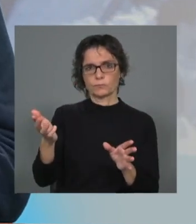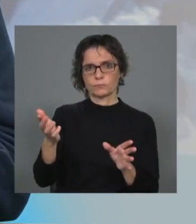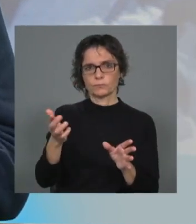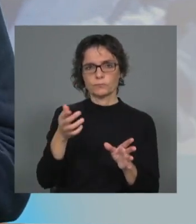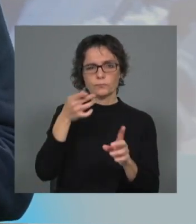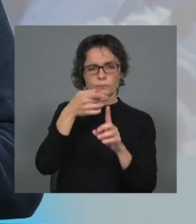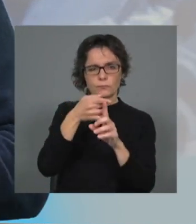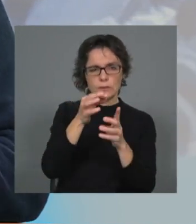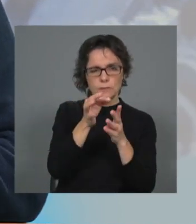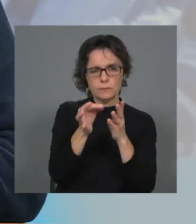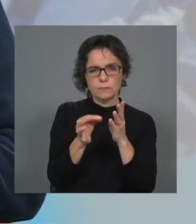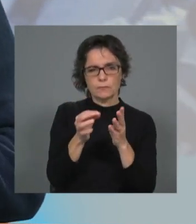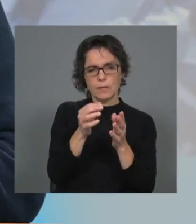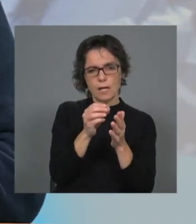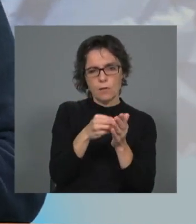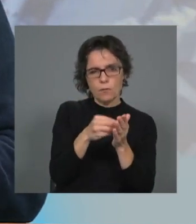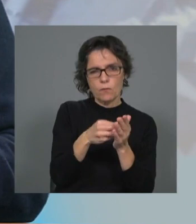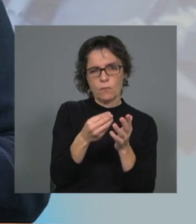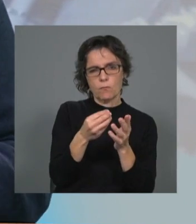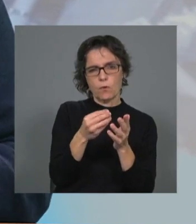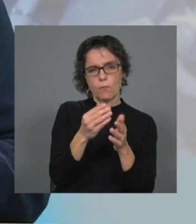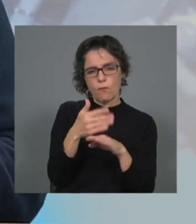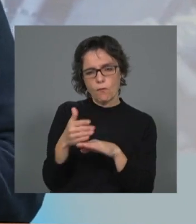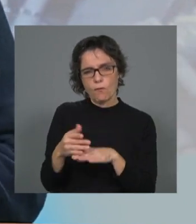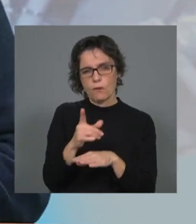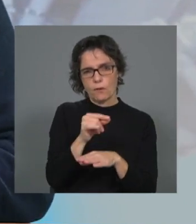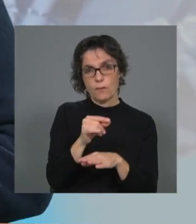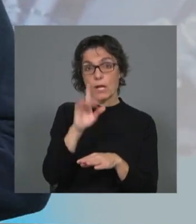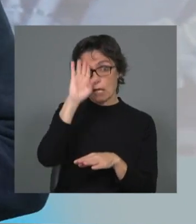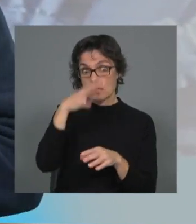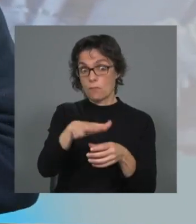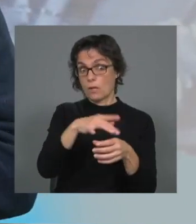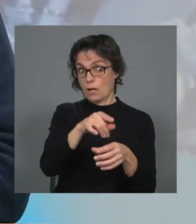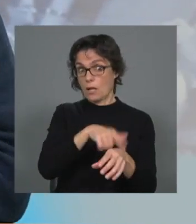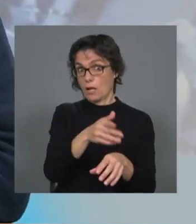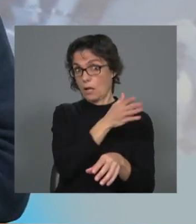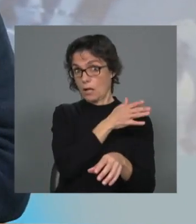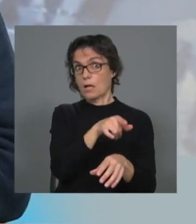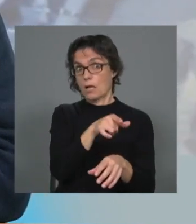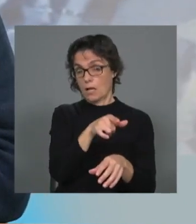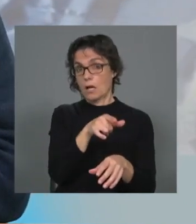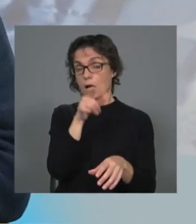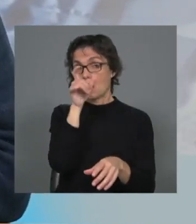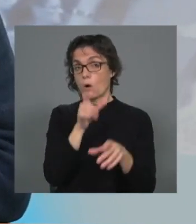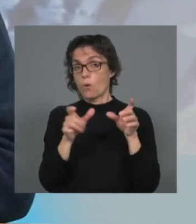e marginalizados. E nós sabemos como, no contexto da época de Jesus, os pastores eram uma classe